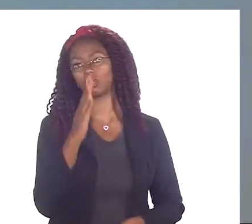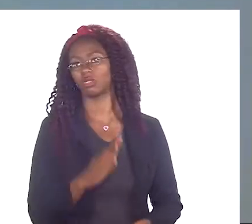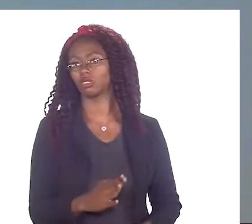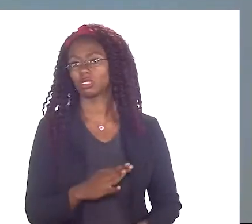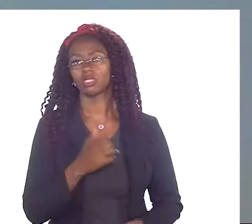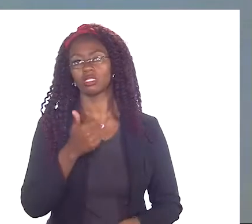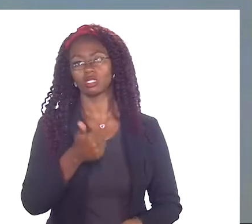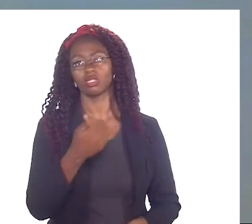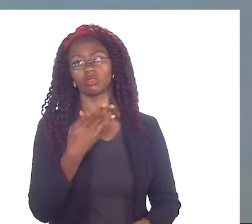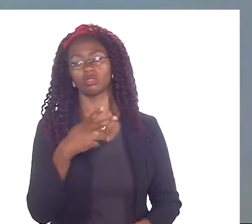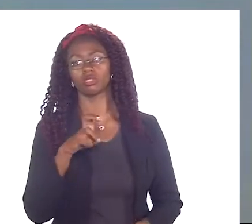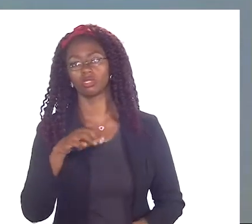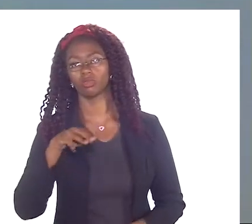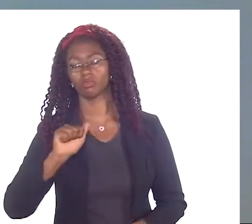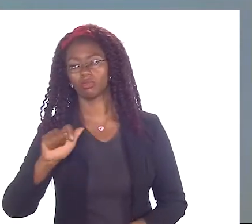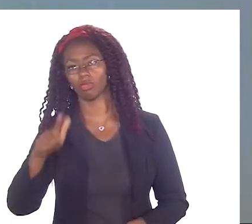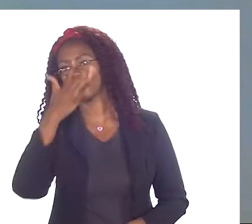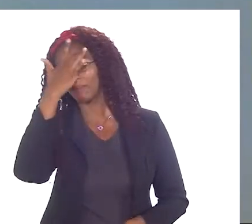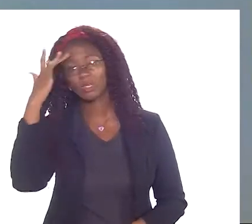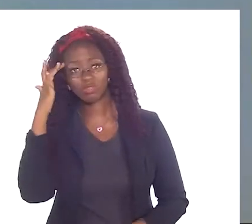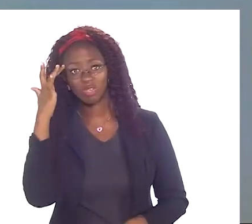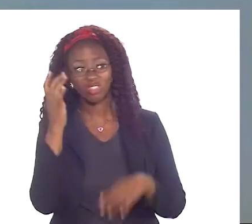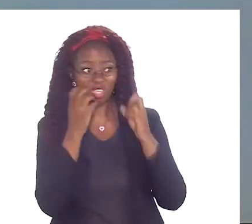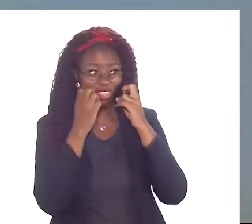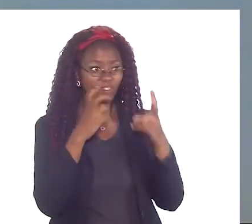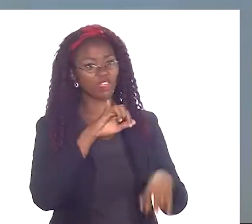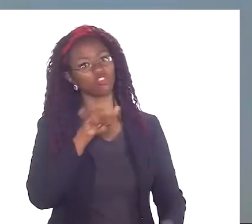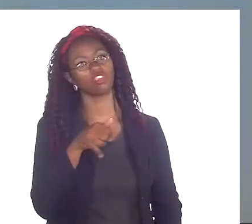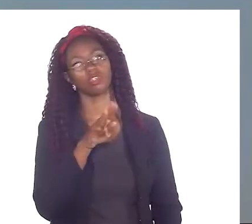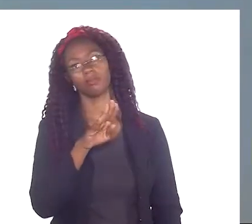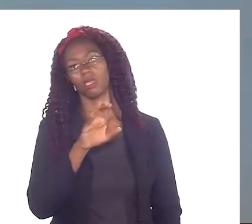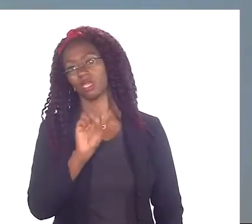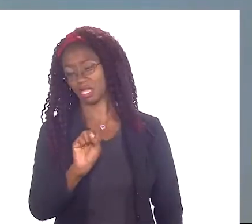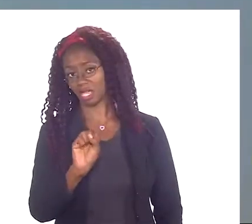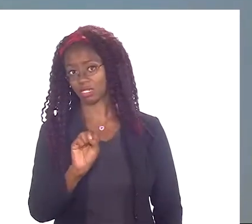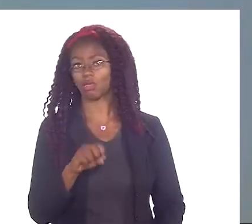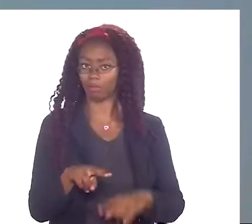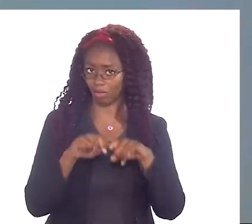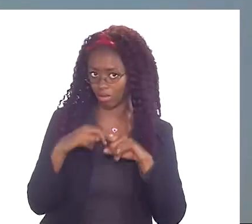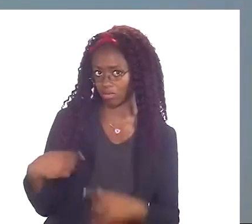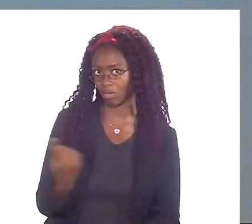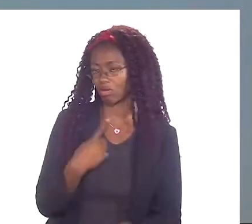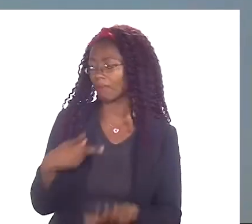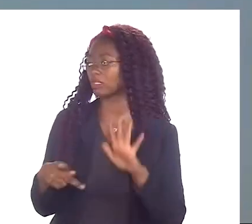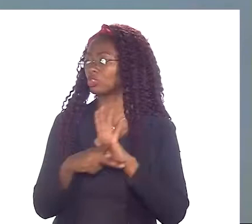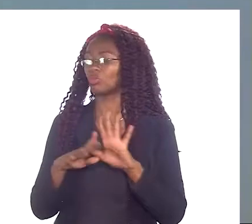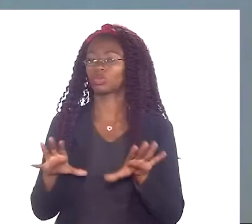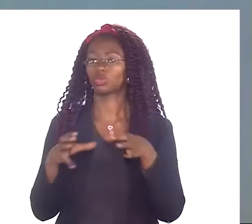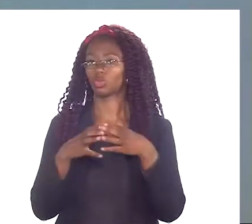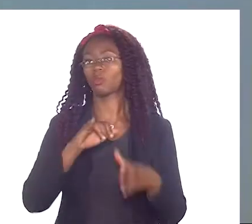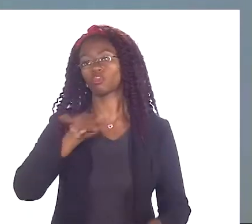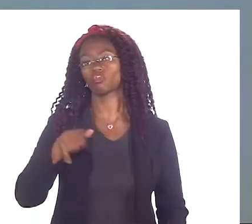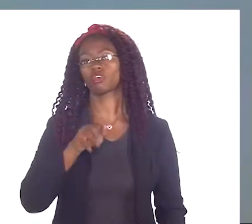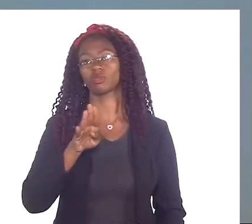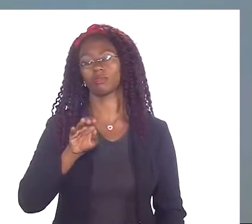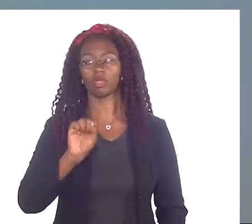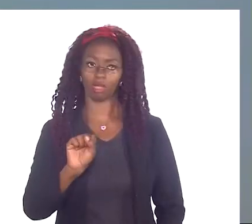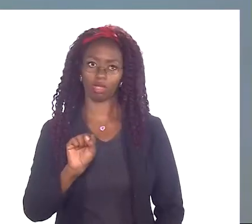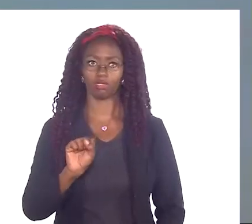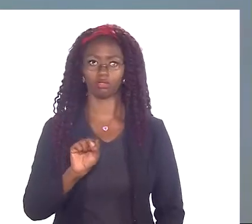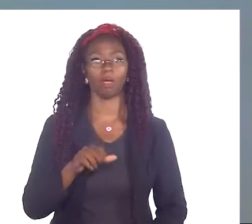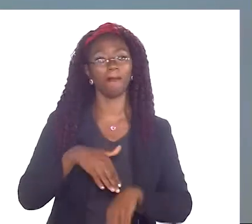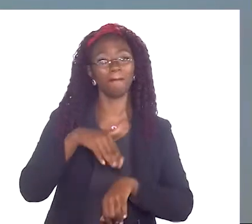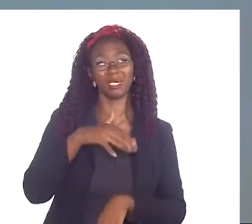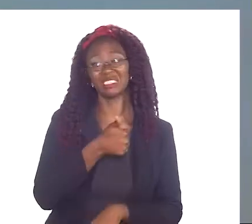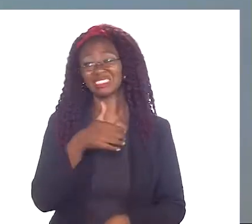mais de 145 mil pessoas, quando a gente olha a JBS, né? Porque a Seara é uma empresa do grupo JBS. Estamos